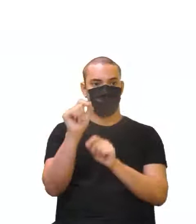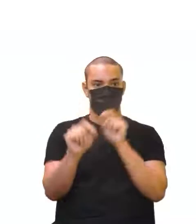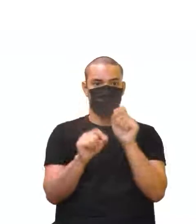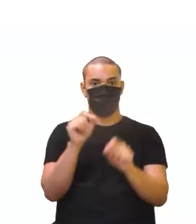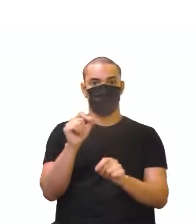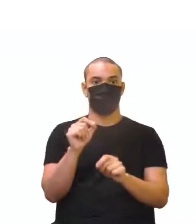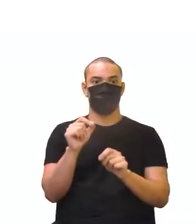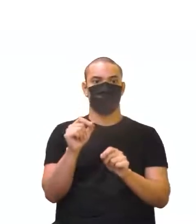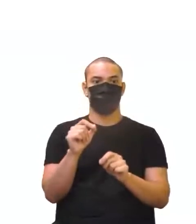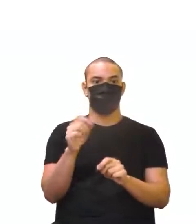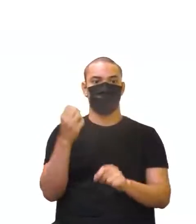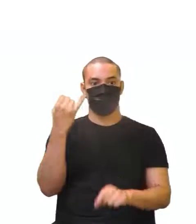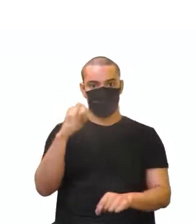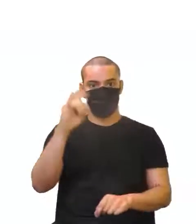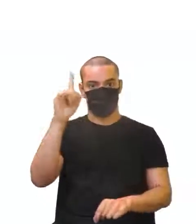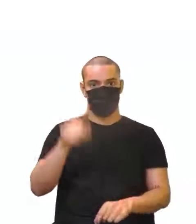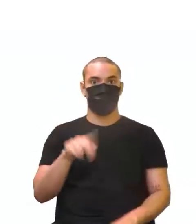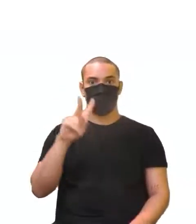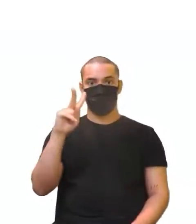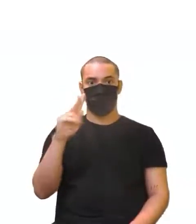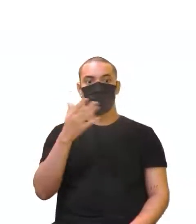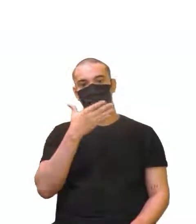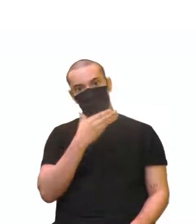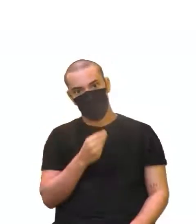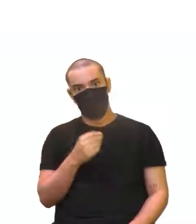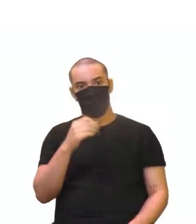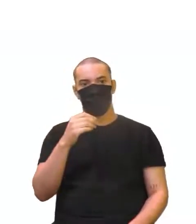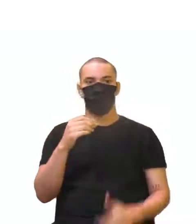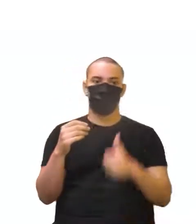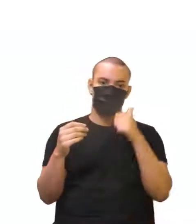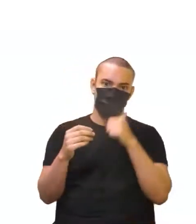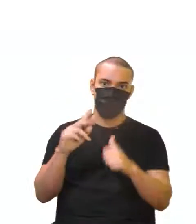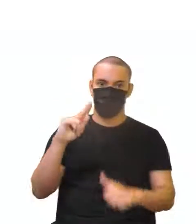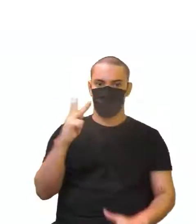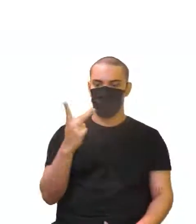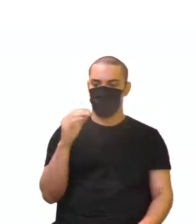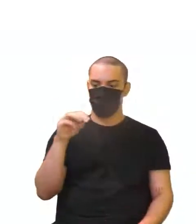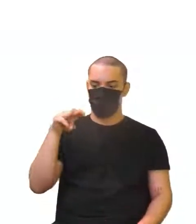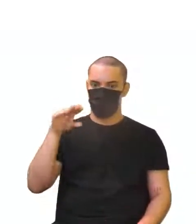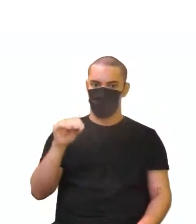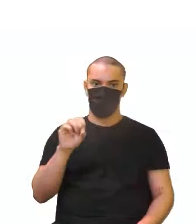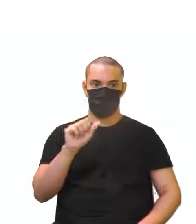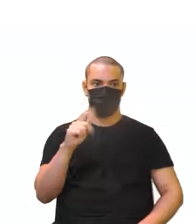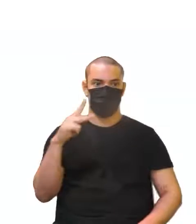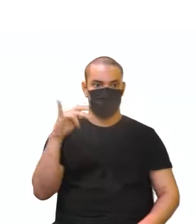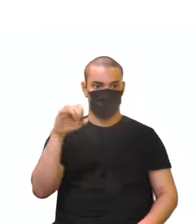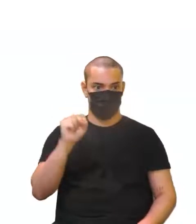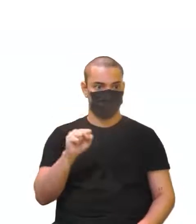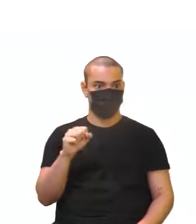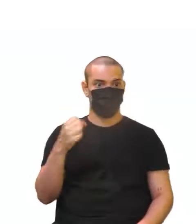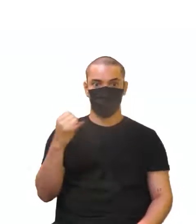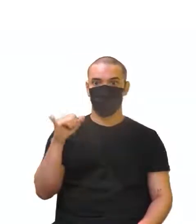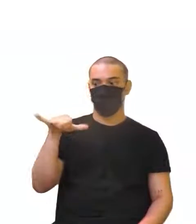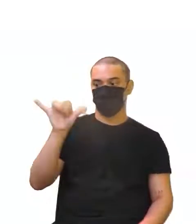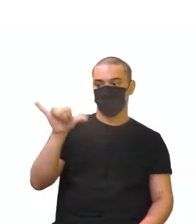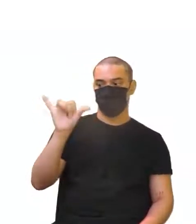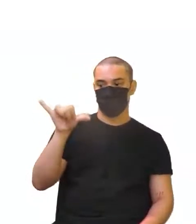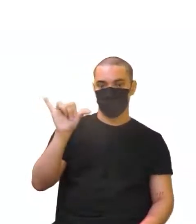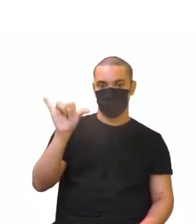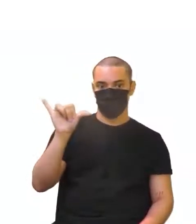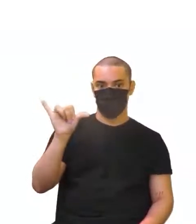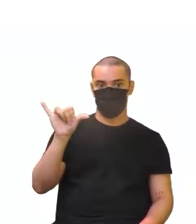na espécie Homo sapiens. Se não tiver o Y, vai ser mulher. Se tiver o Y, vai